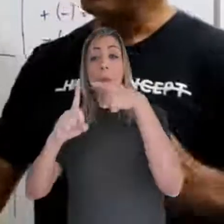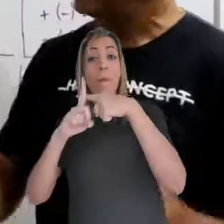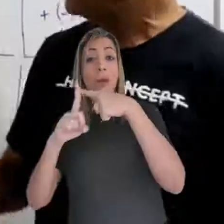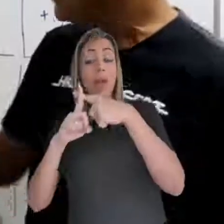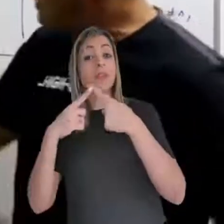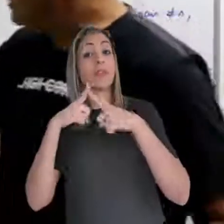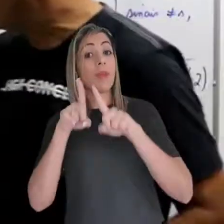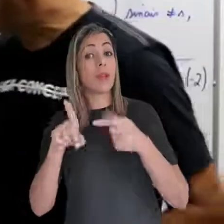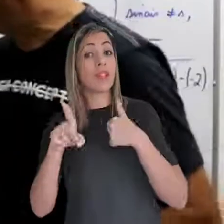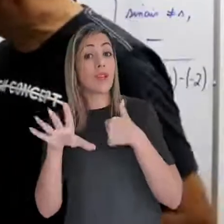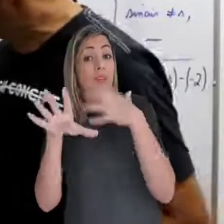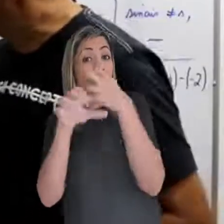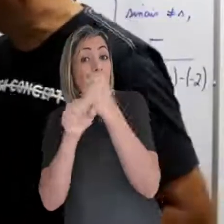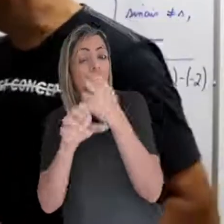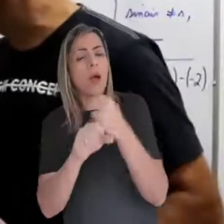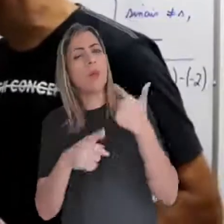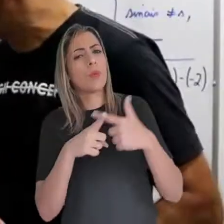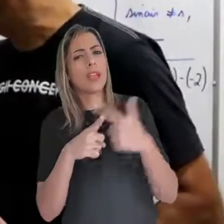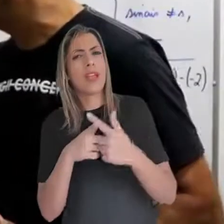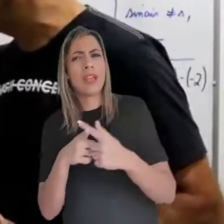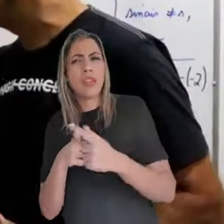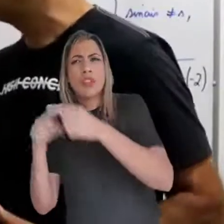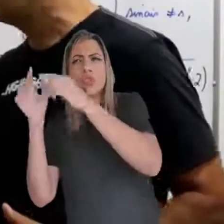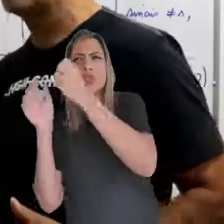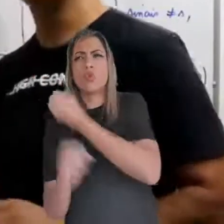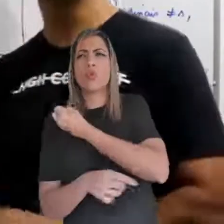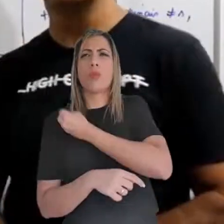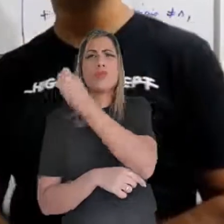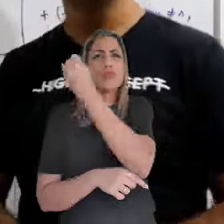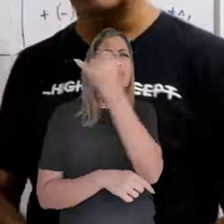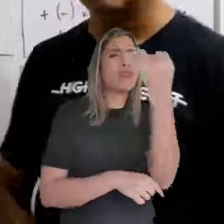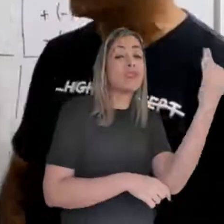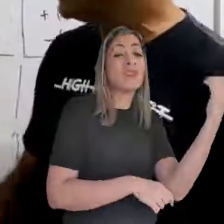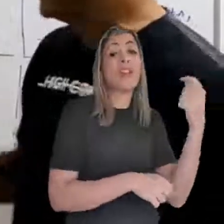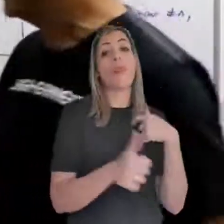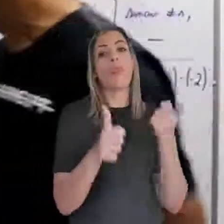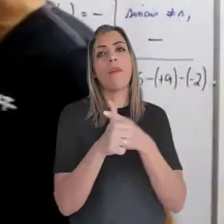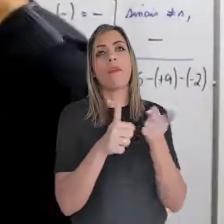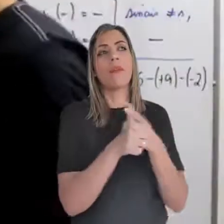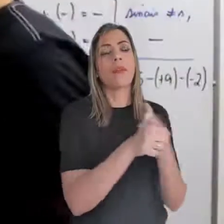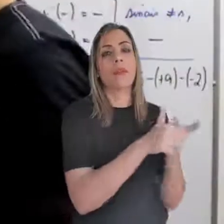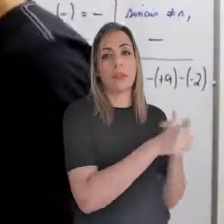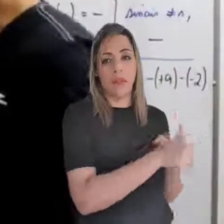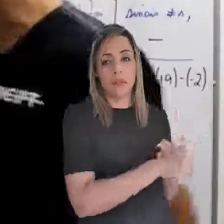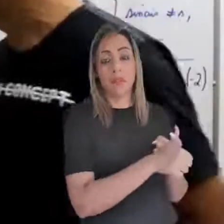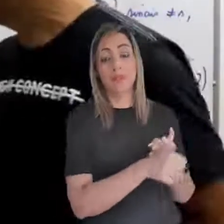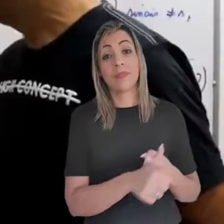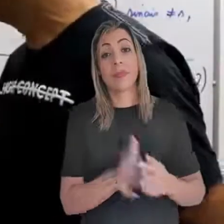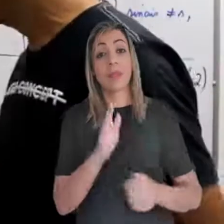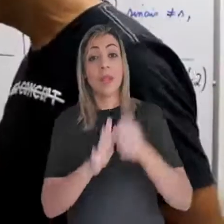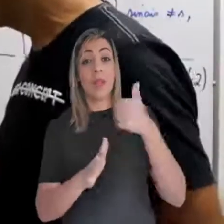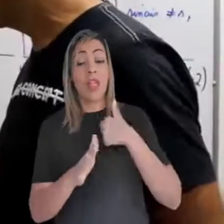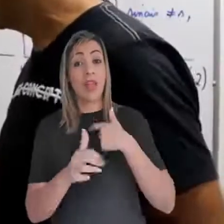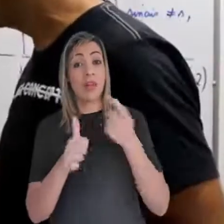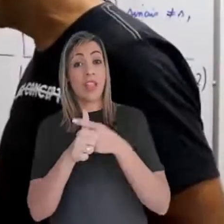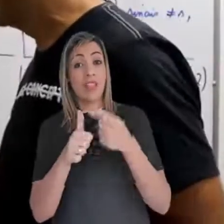aqui, porém, eu acabarei somando porque todos esses números são dívidas. Então, veja bem, primeiro aqui,